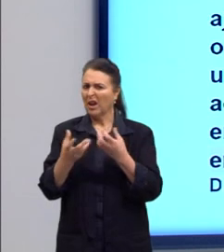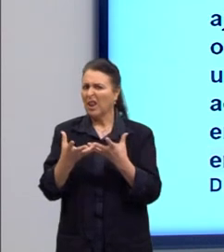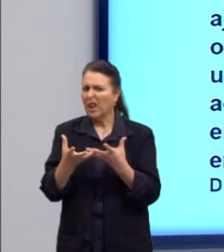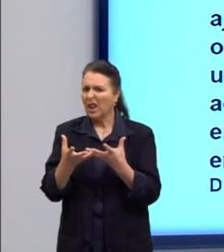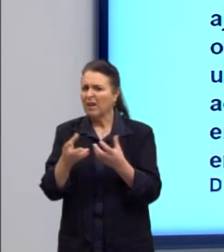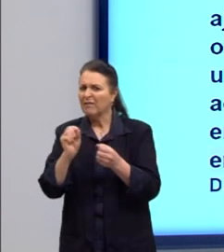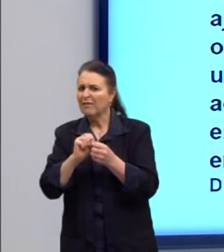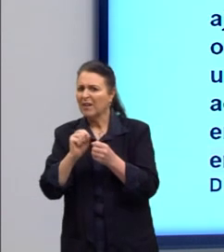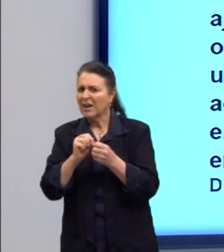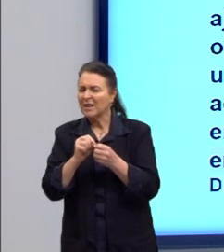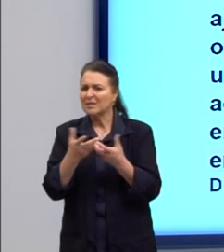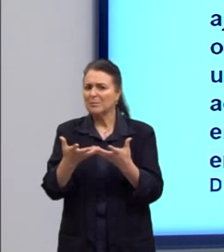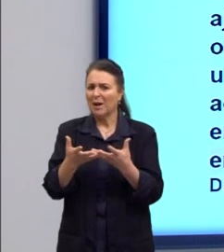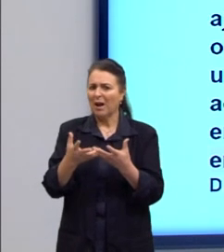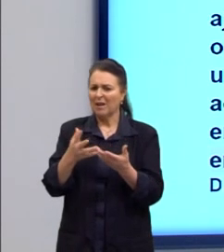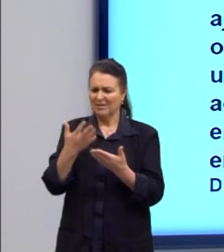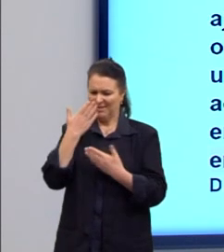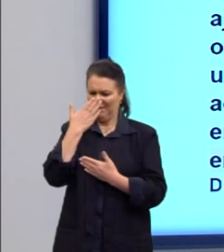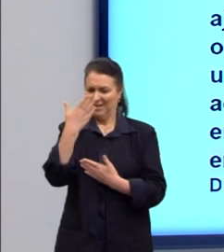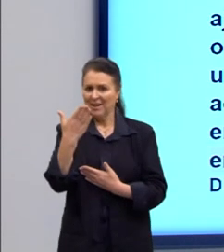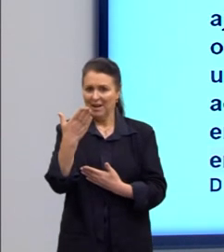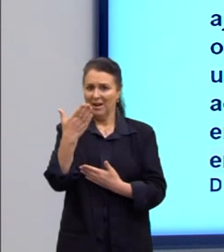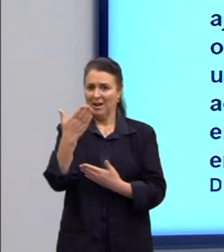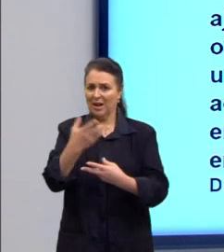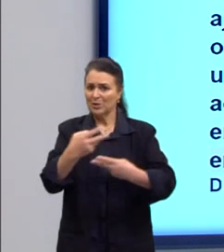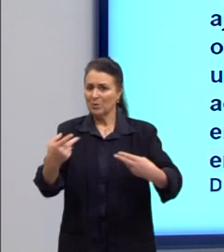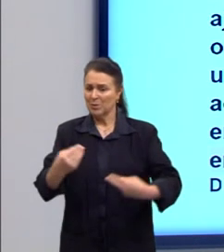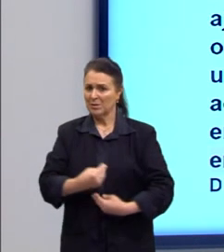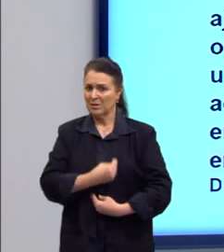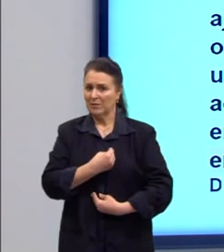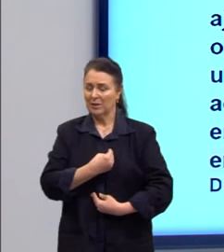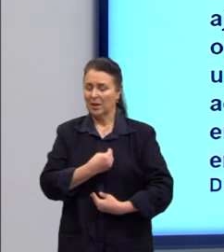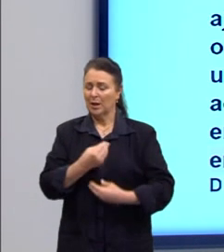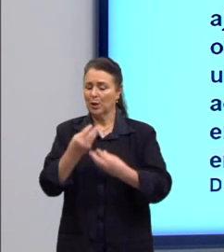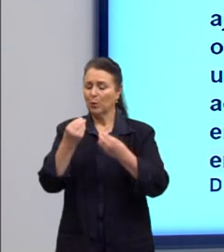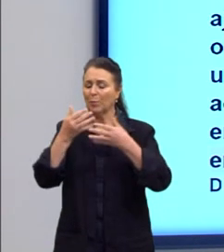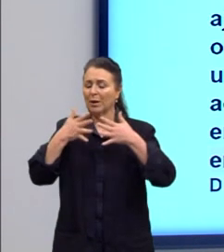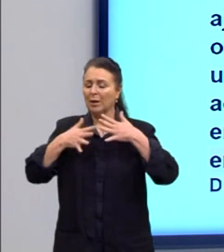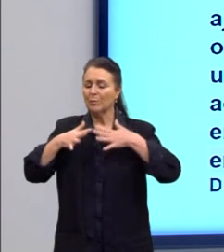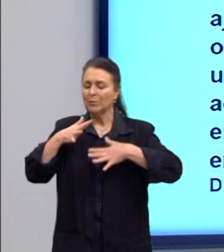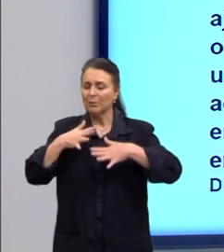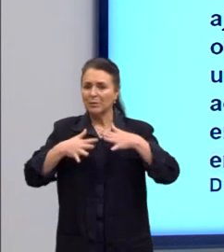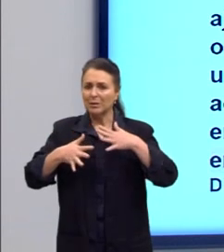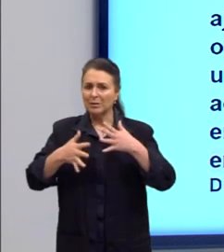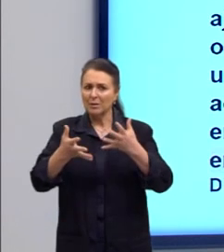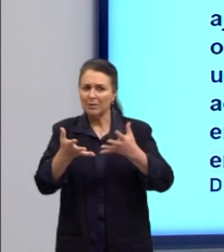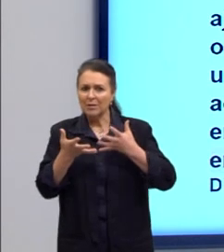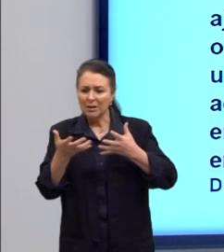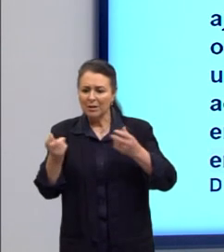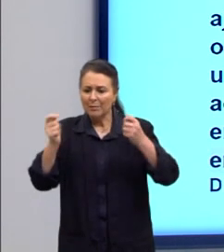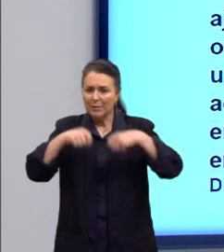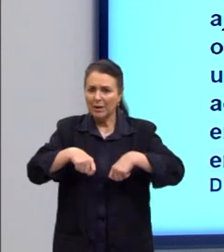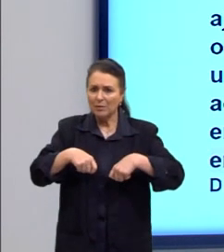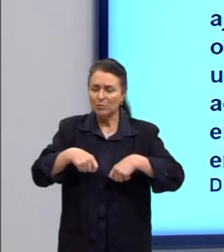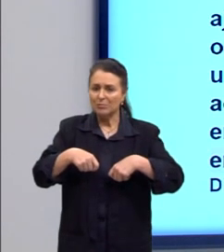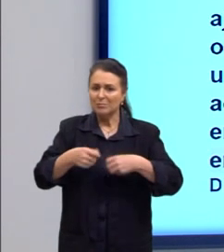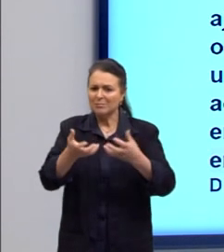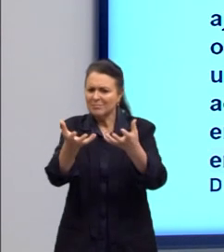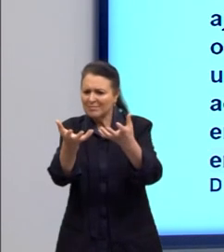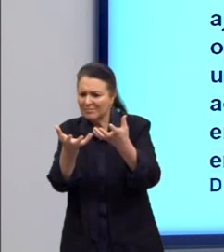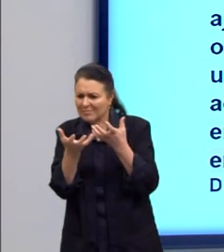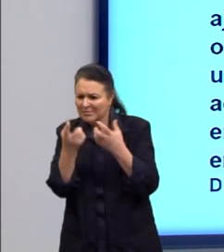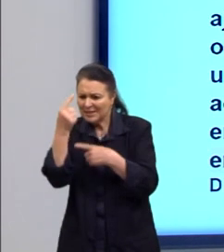exigências da vida e ao modo como harmoniza seus desejos capacidades ambições